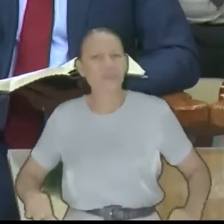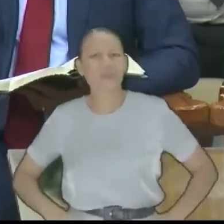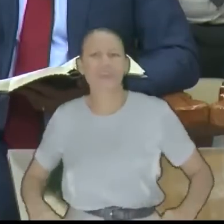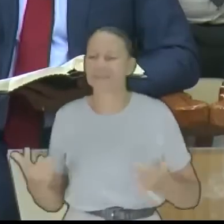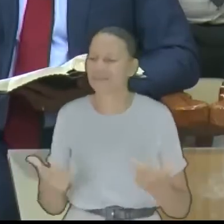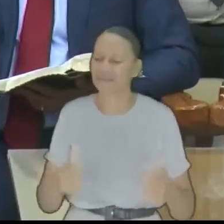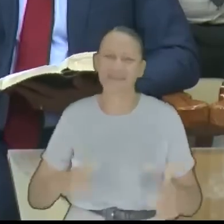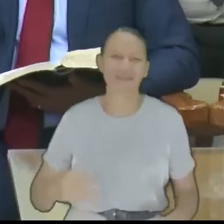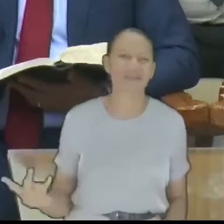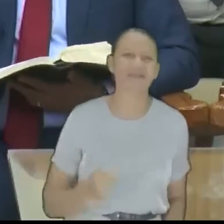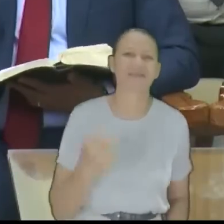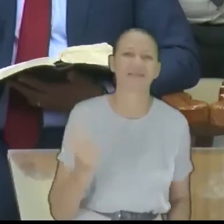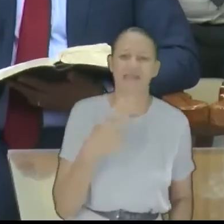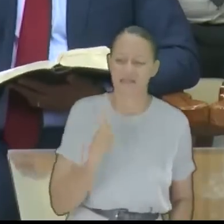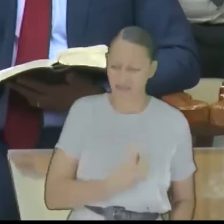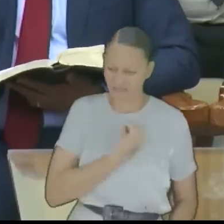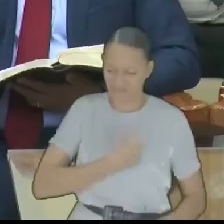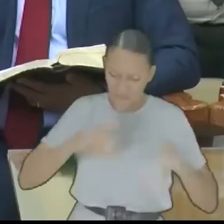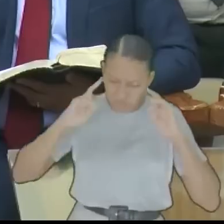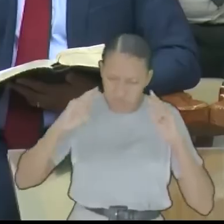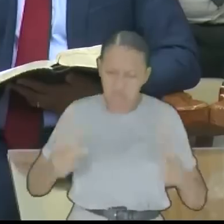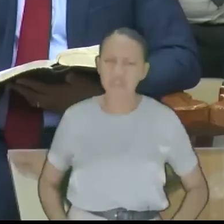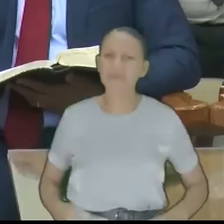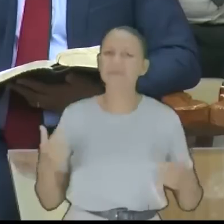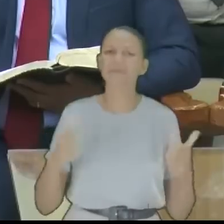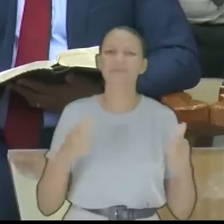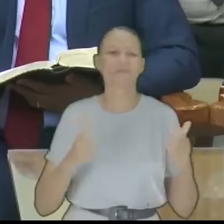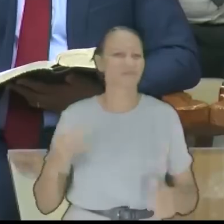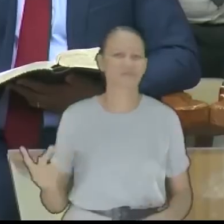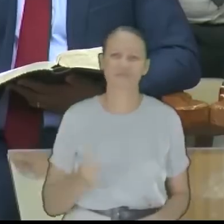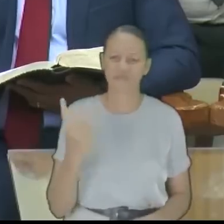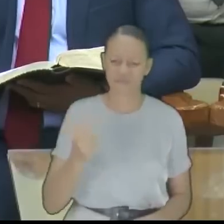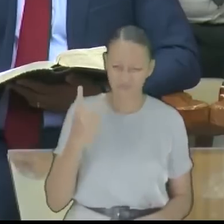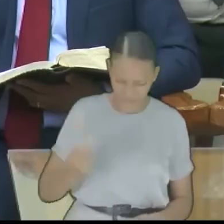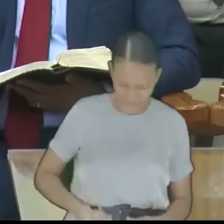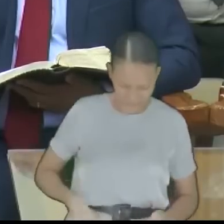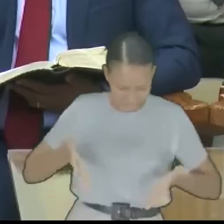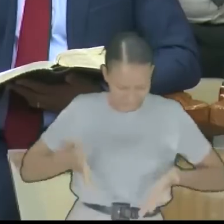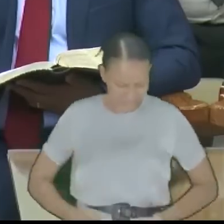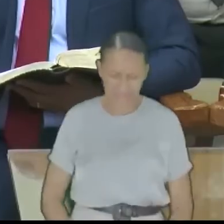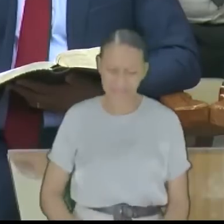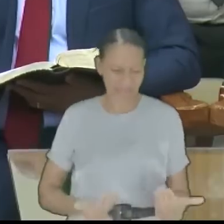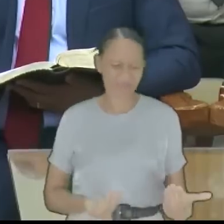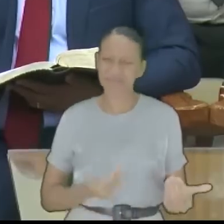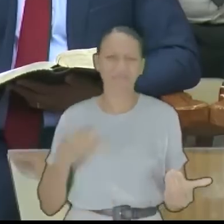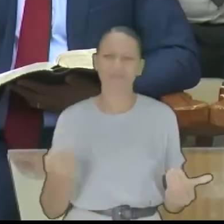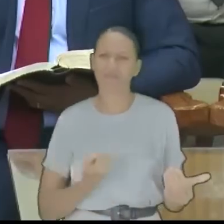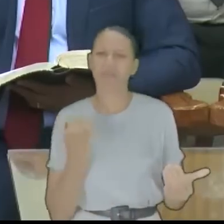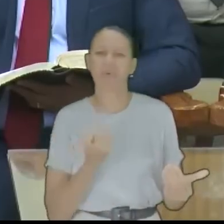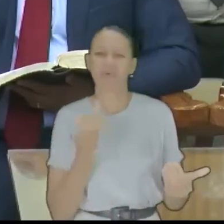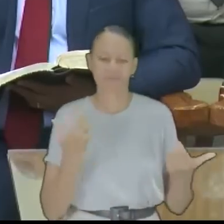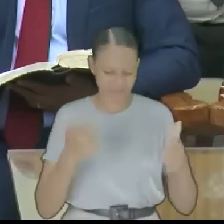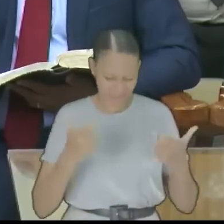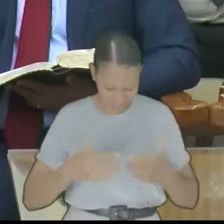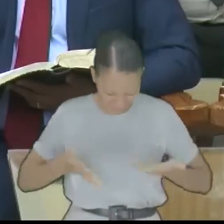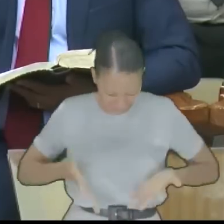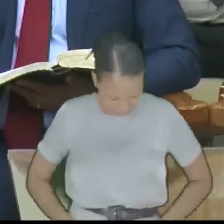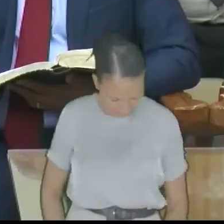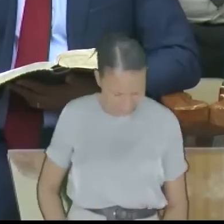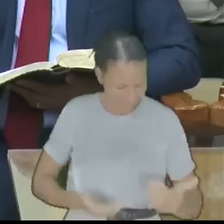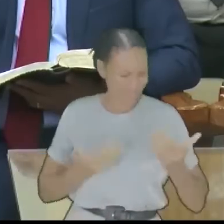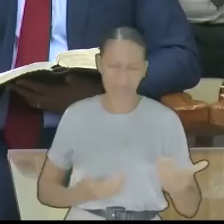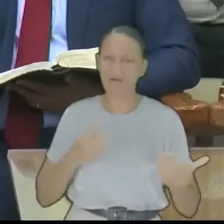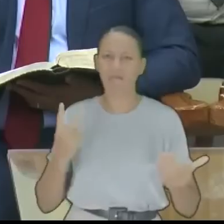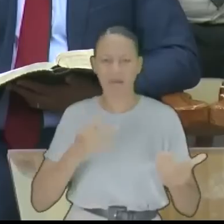tinha valor, a vida humana não tinha valor, o nascituro não tinha valor, o recém-nascido